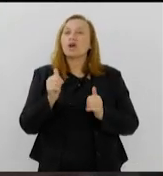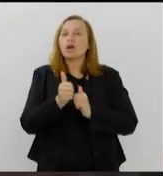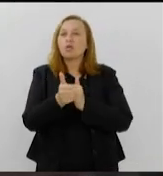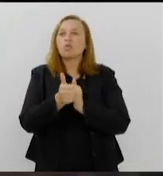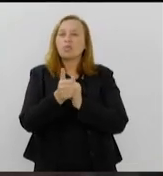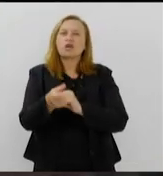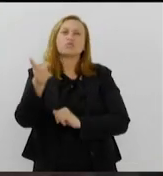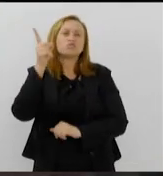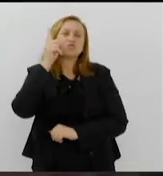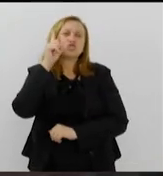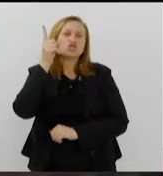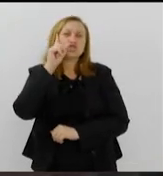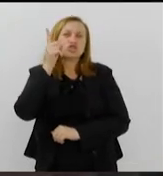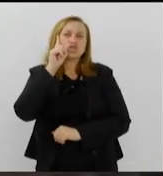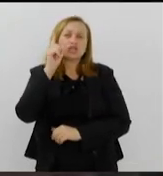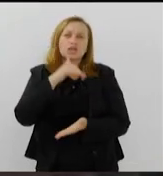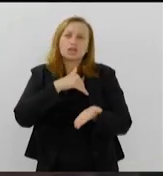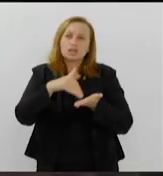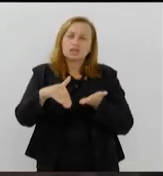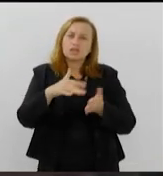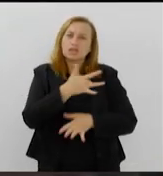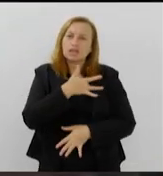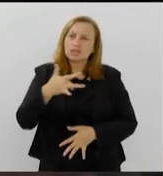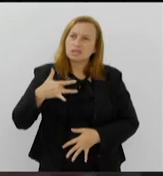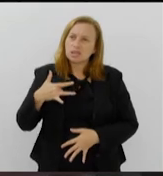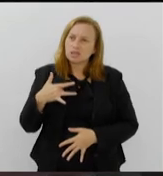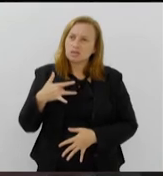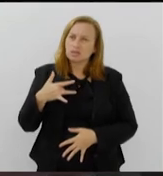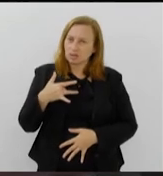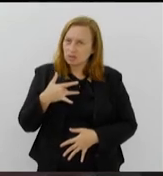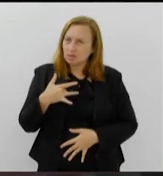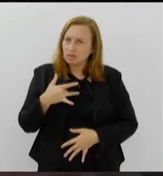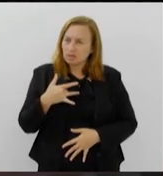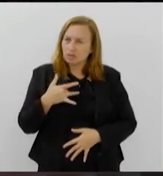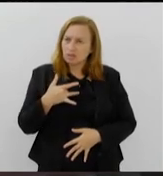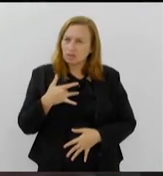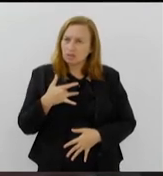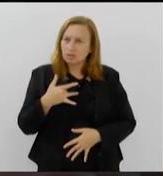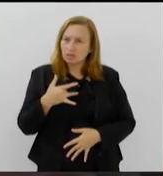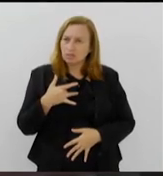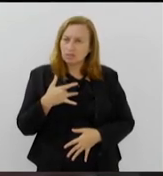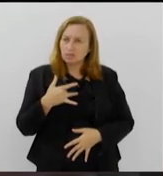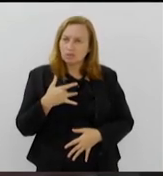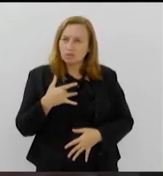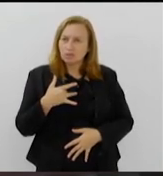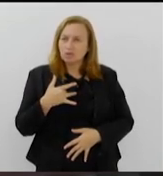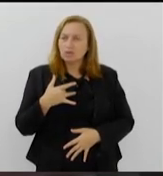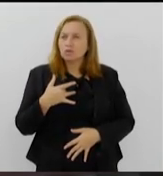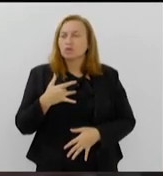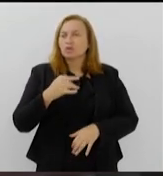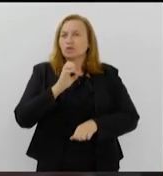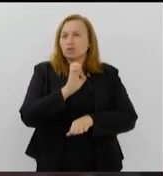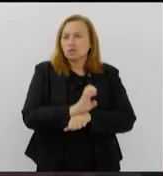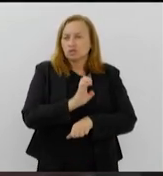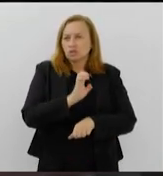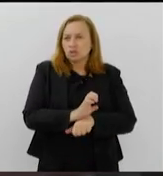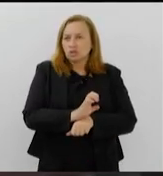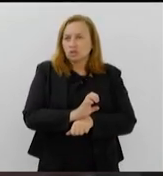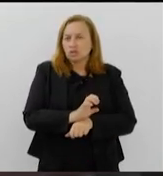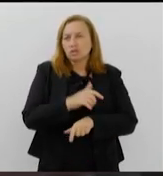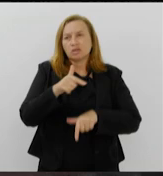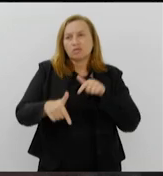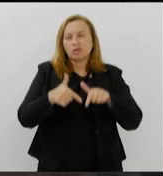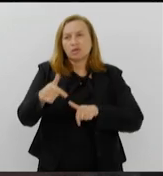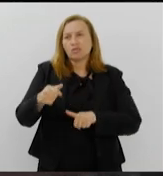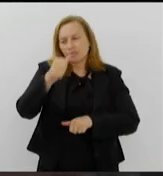a dia da Secretaria de Saúde, o reflexo da atuação do Estado nos municípios.